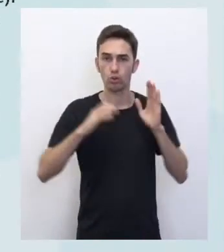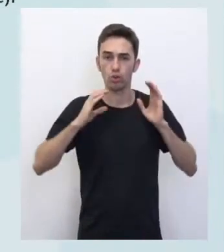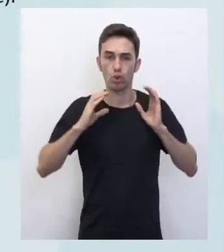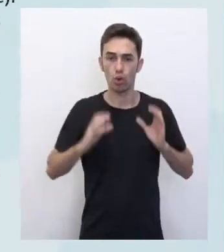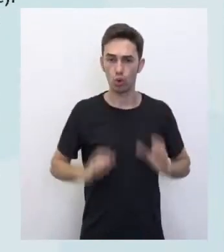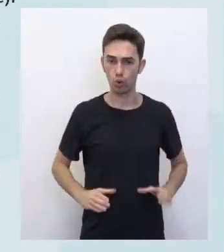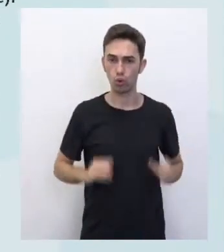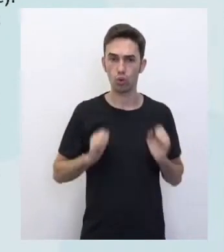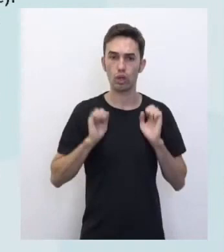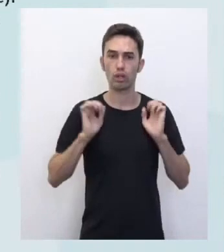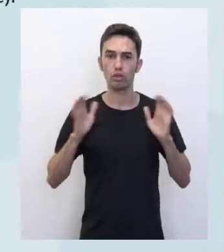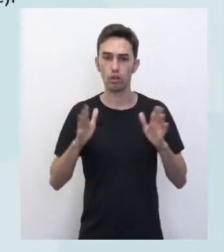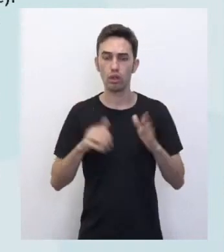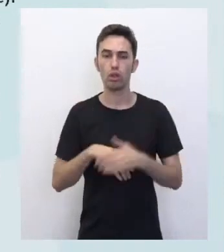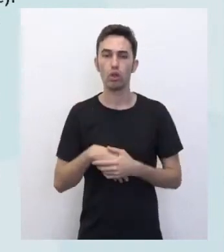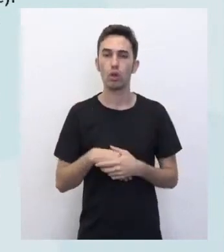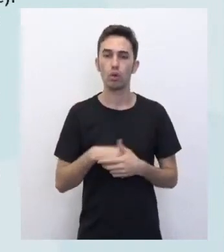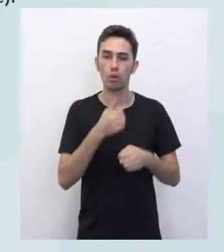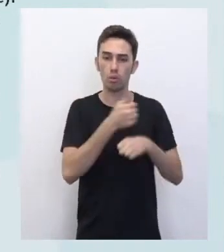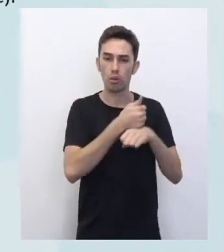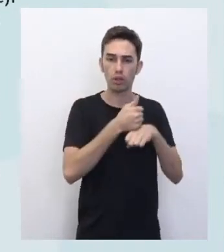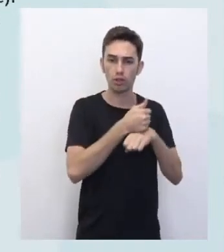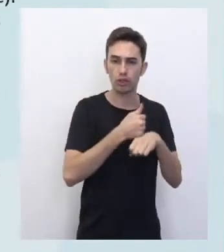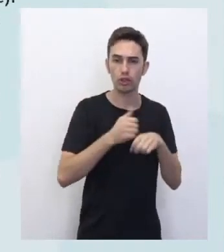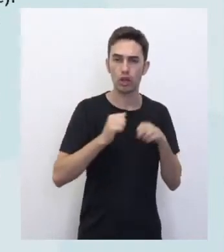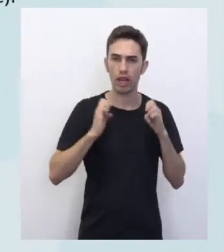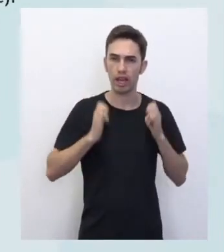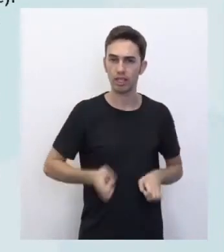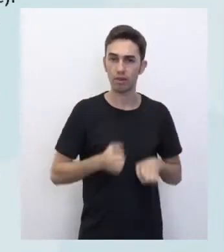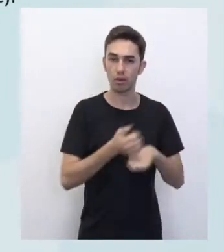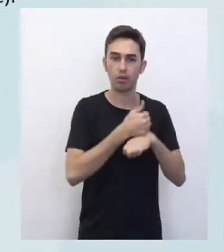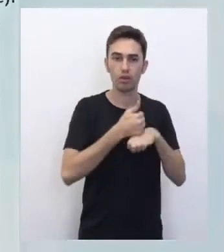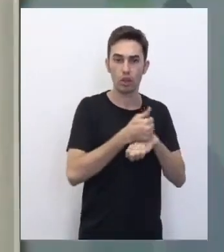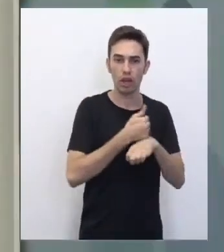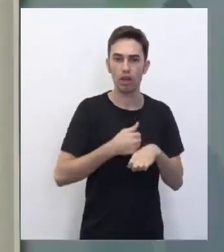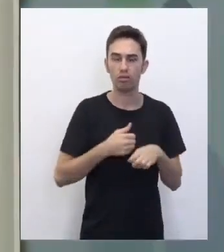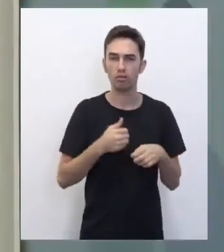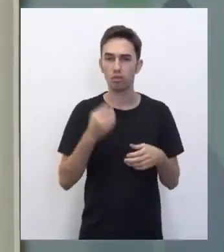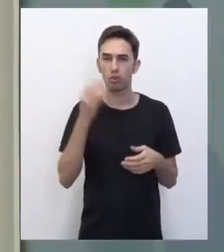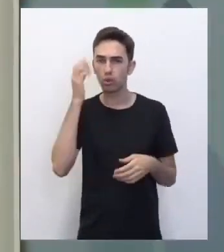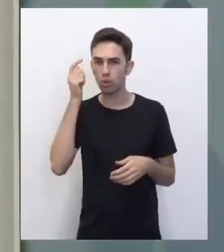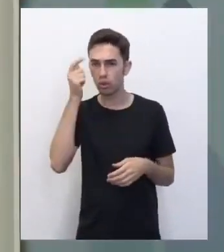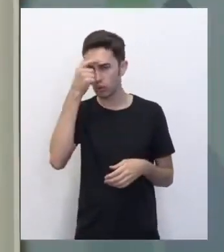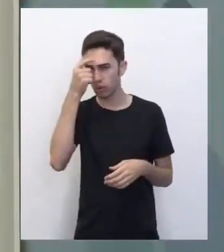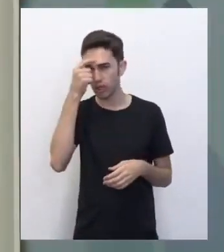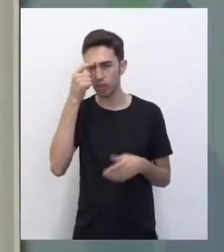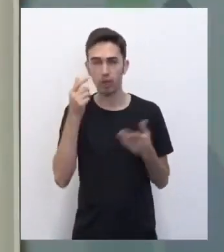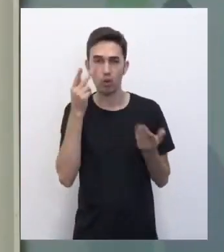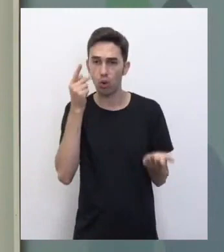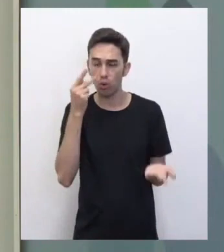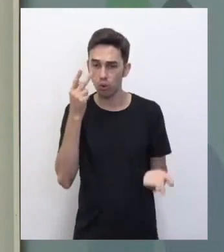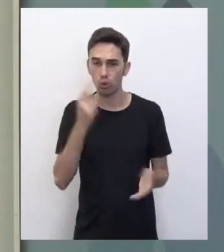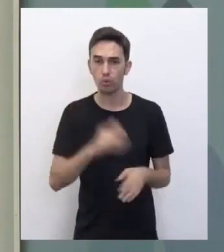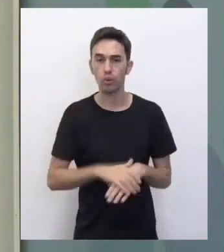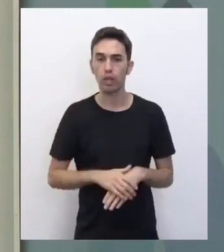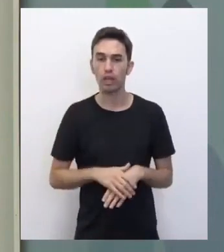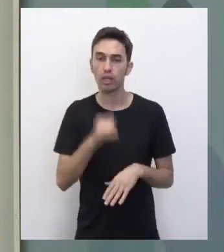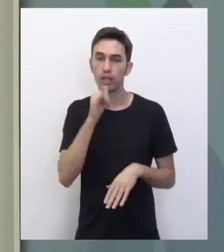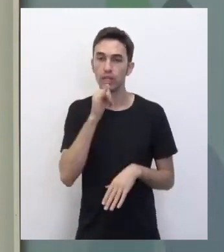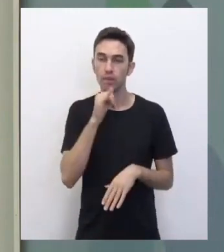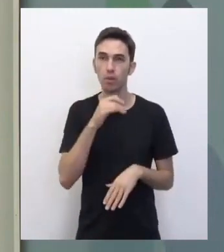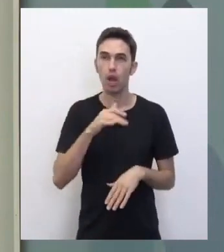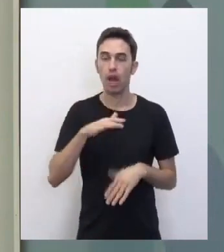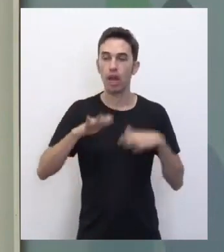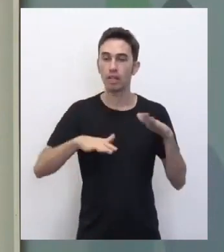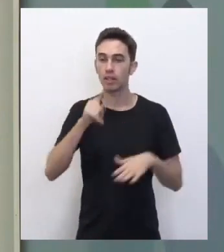ética profissional ou no senso comum. Eu falo isso porque muitas vezes a gente vê nos cursos técnicos os alunos terem aula de ética. E o que